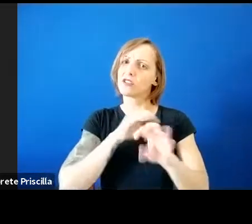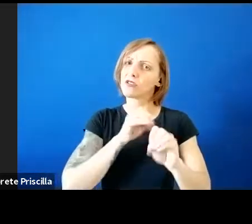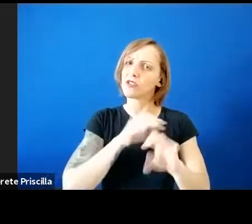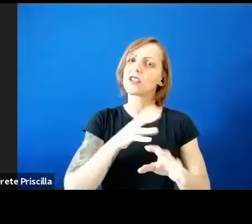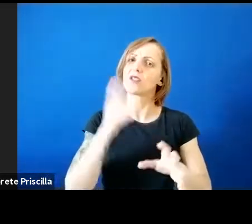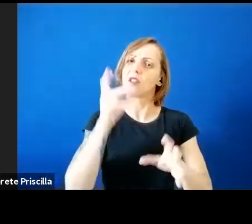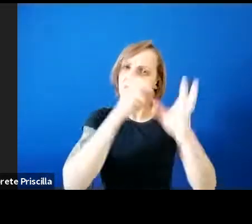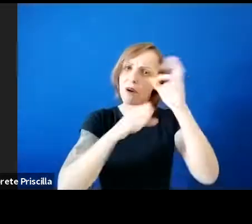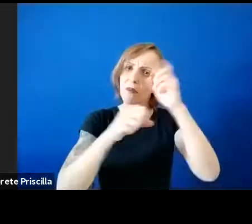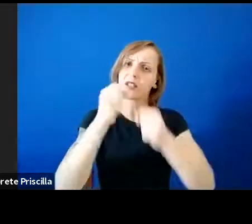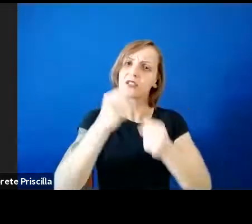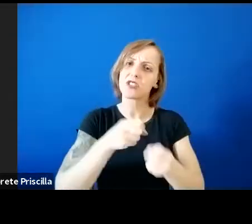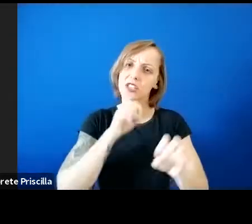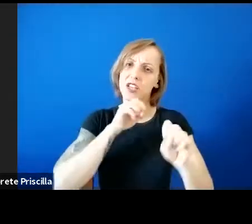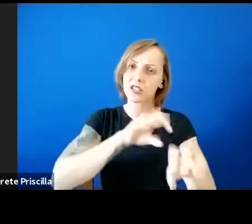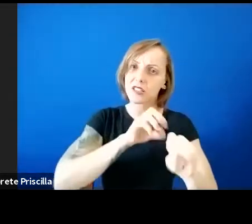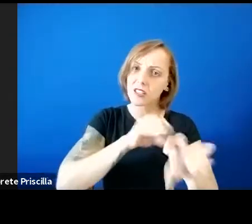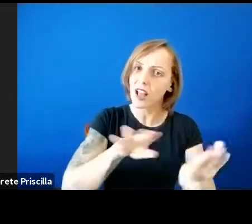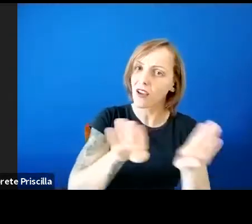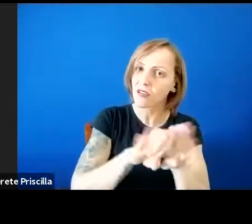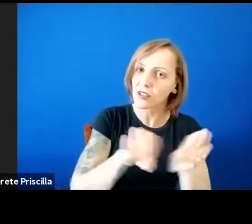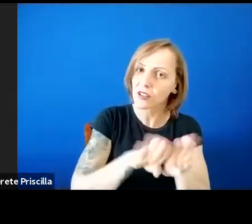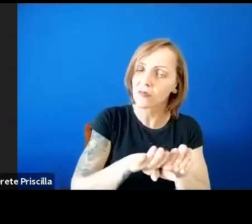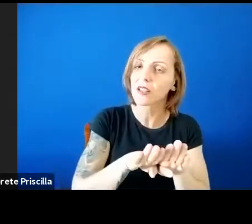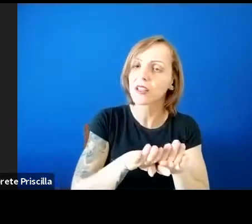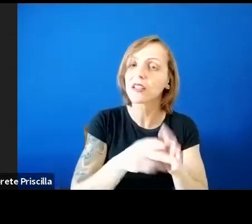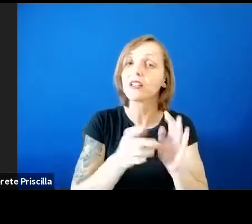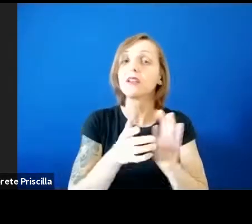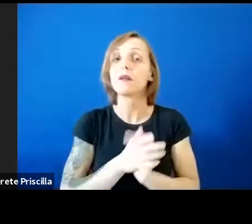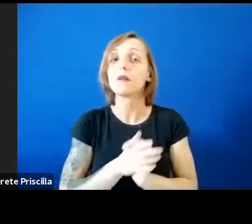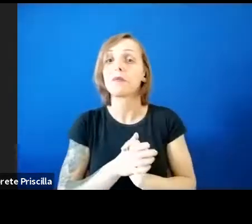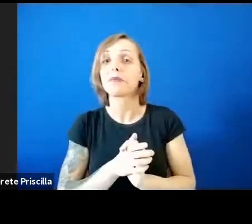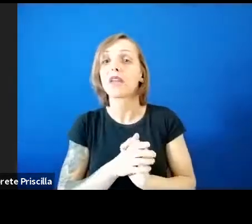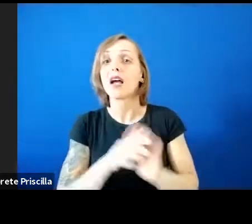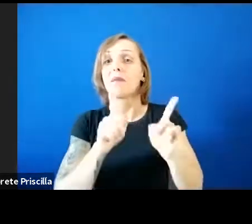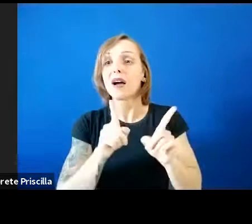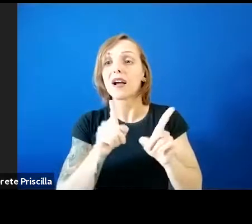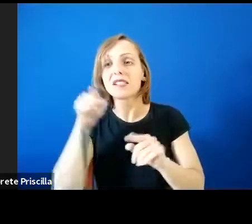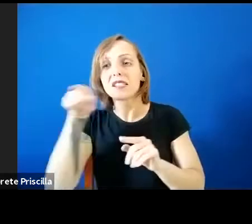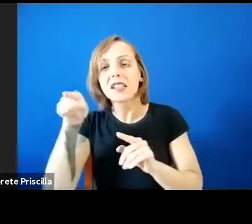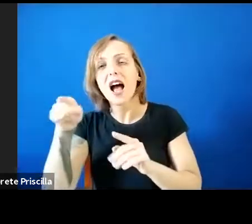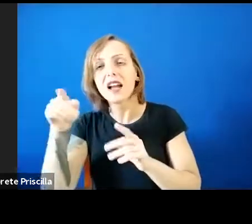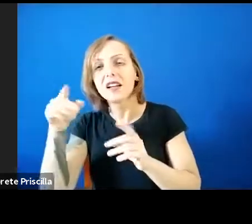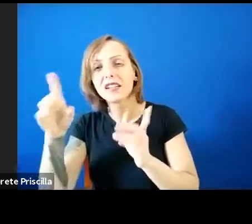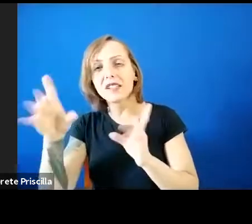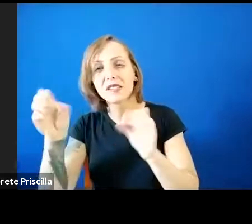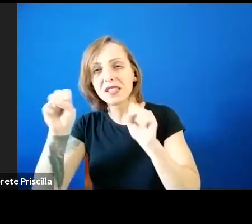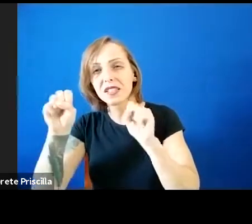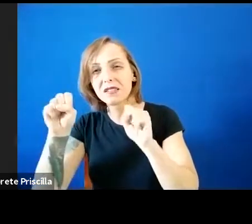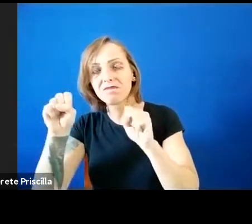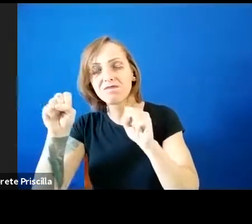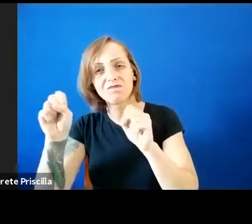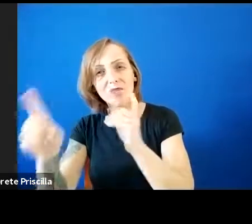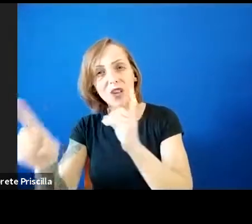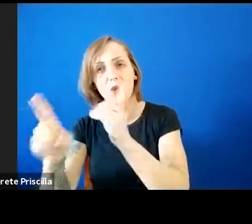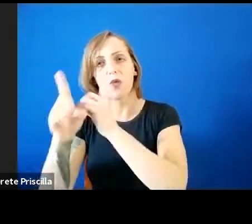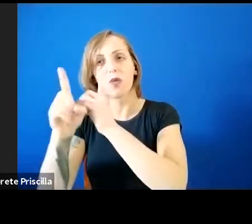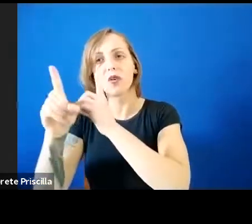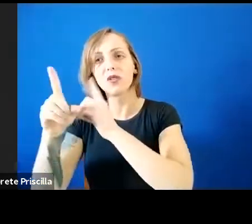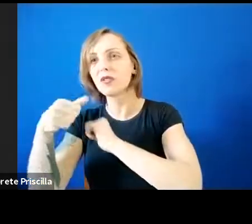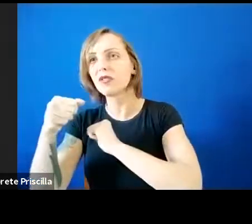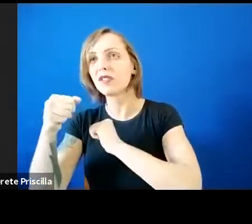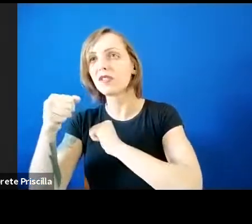que estão ali no grupo, mas eu trouxe esse reforço, eu trouxe esse novo olhar, esse entendimento